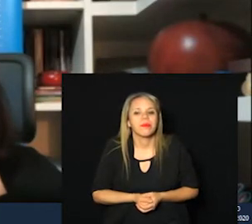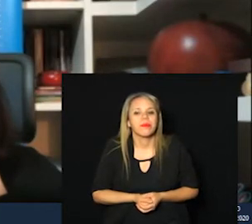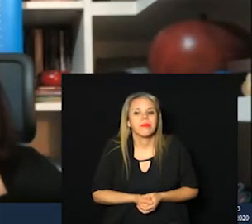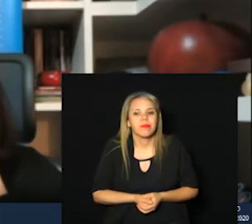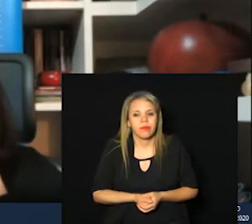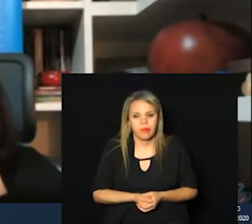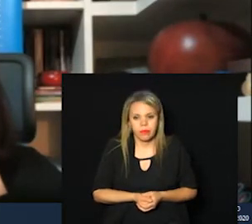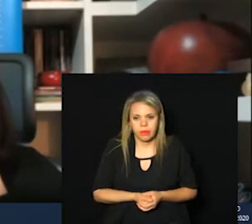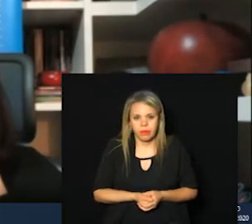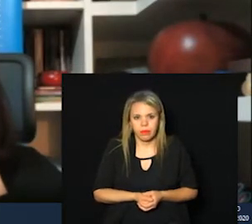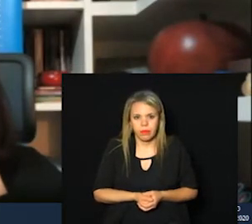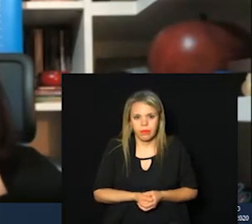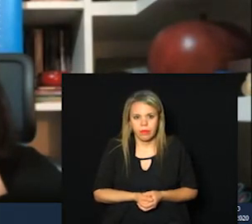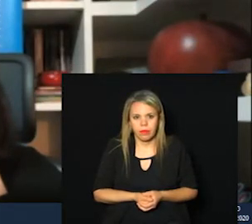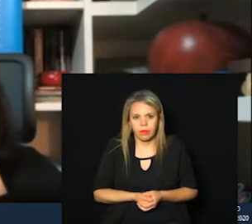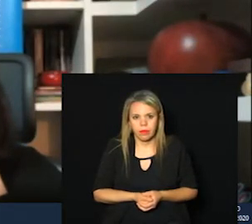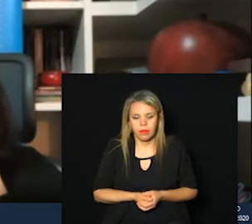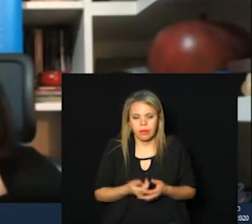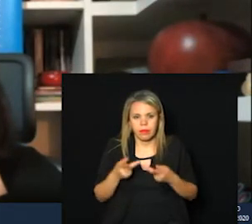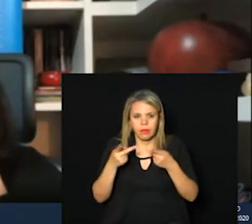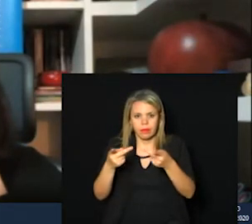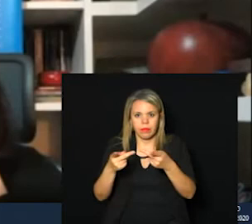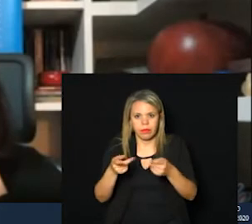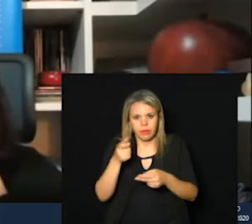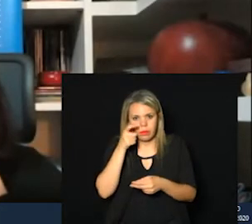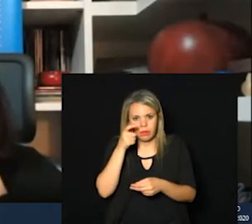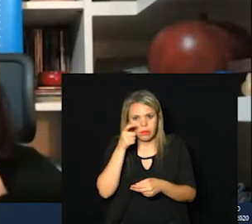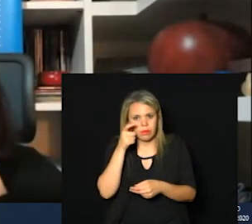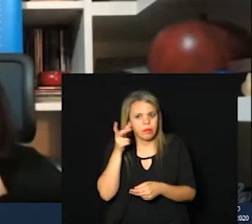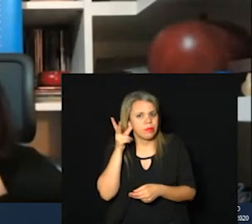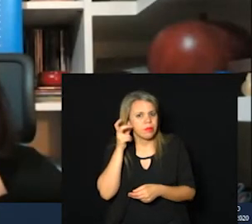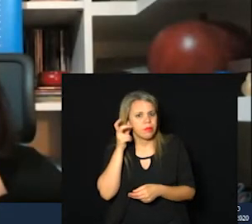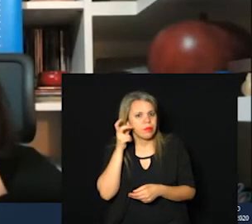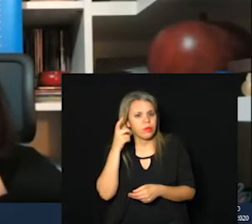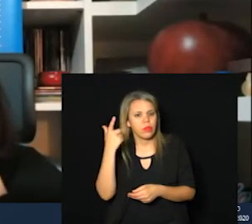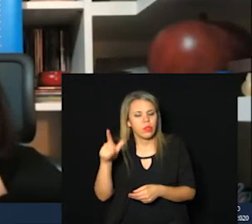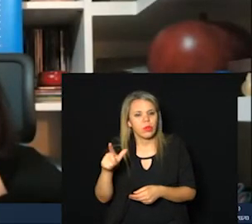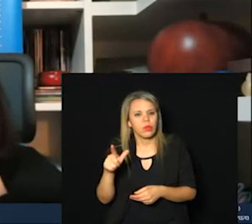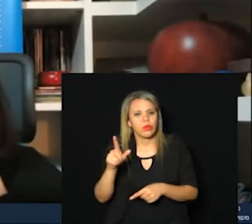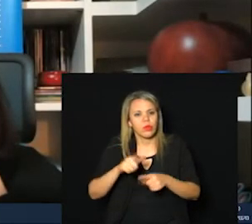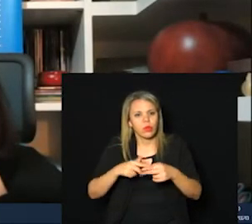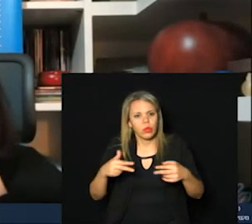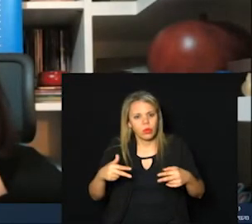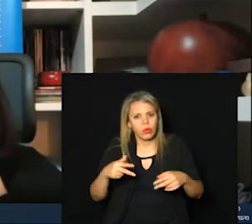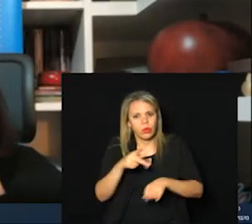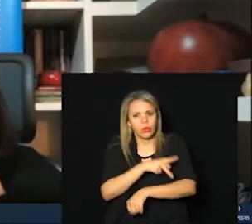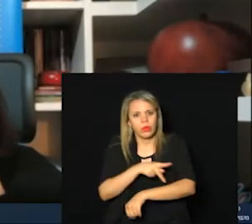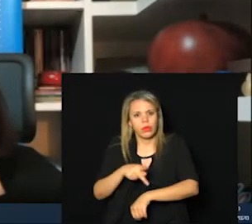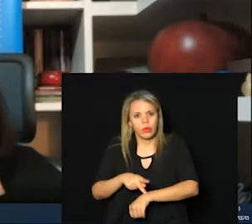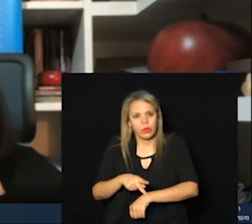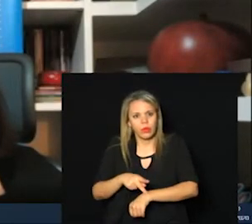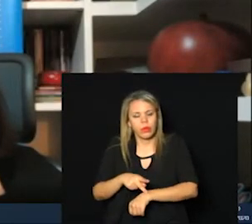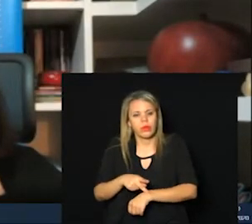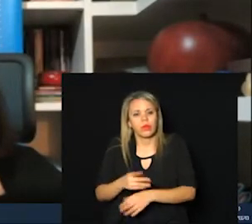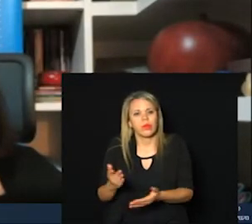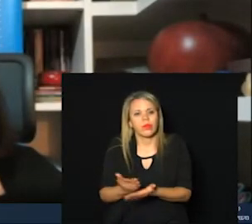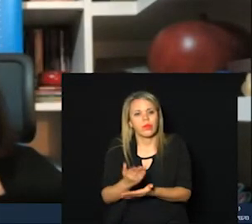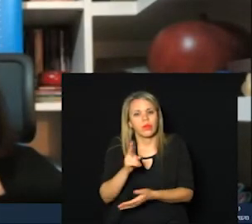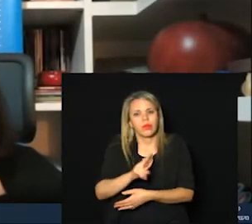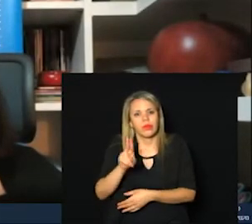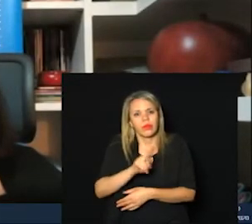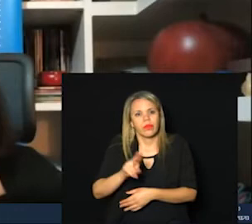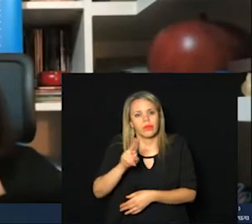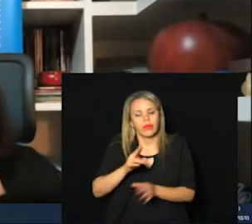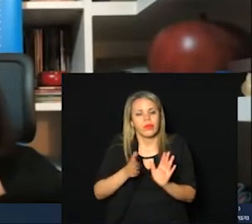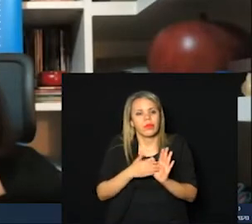Né? Mas eu ainda queria fazer mais um convite para quem está nos escutando. Há um outro instrumento pedagógico que o Living Peace utiliza, também